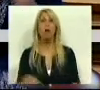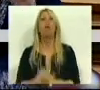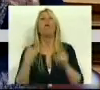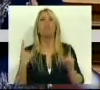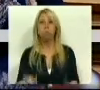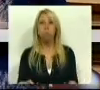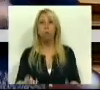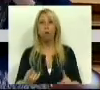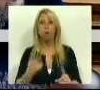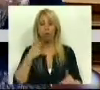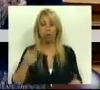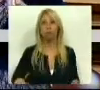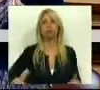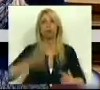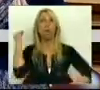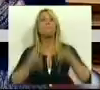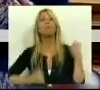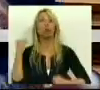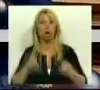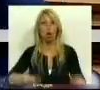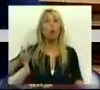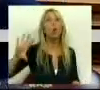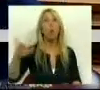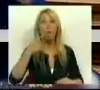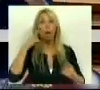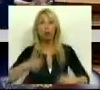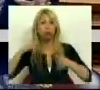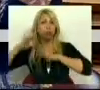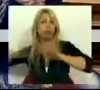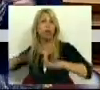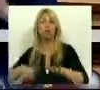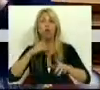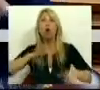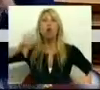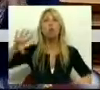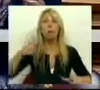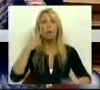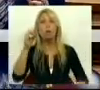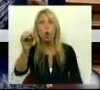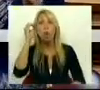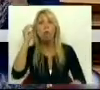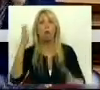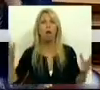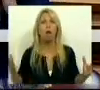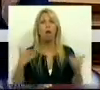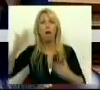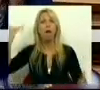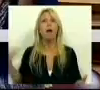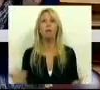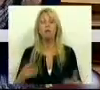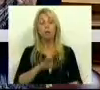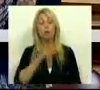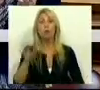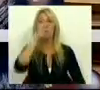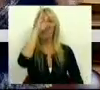protesto deste país e a dose de manifestação deste país é como não se, nunca, Sr. Primeiro-Ministro, nunca se viu antes. E o Sr. Primeiro-Ministro,